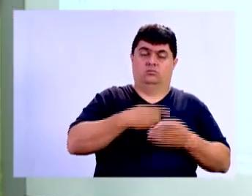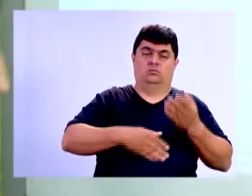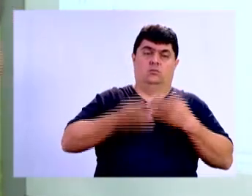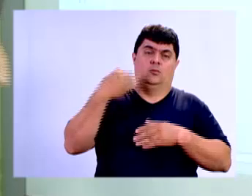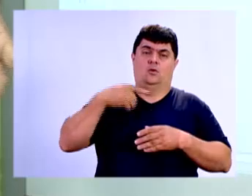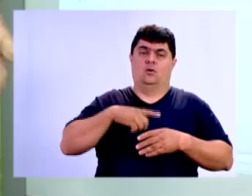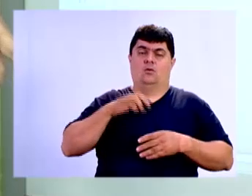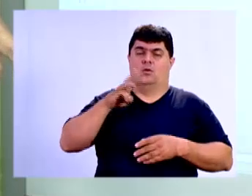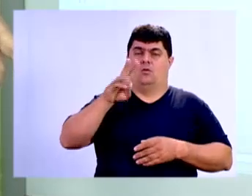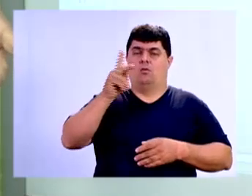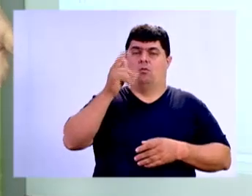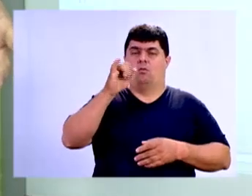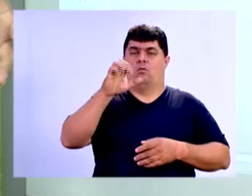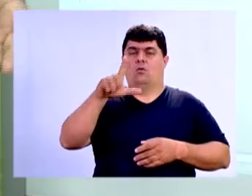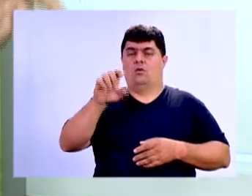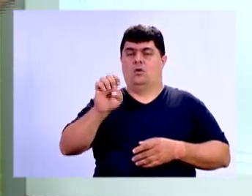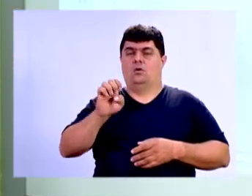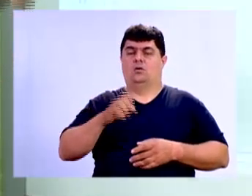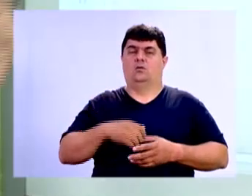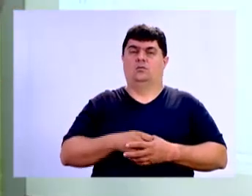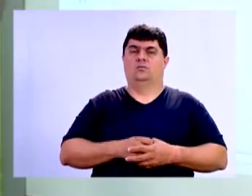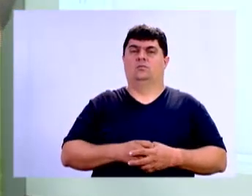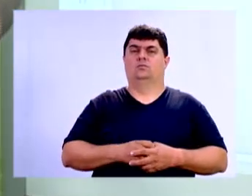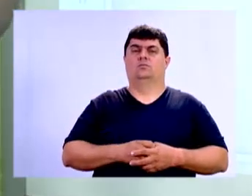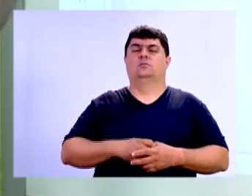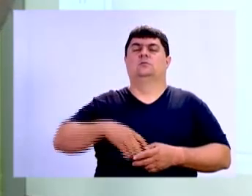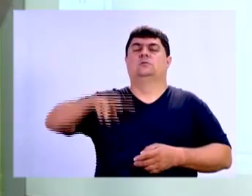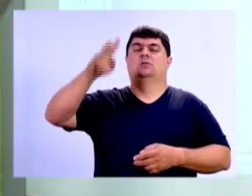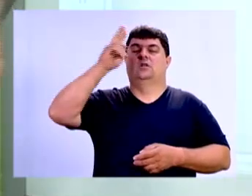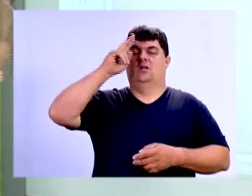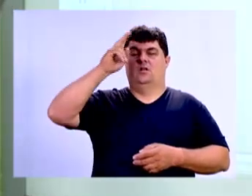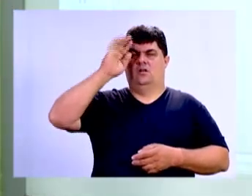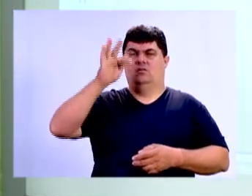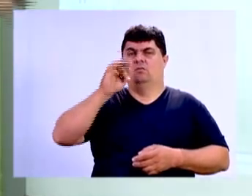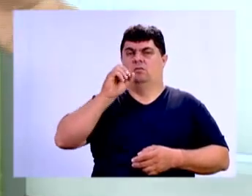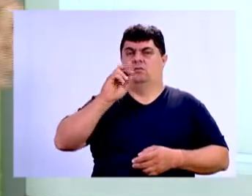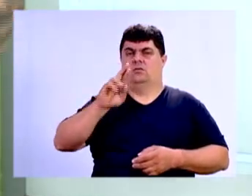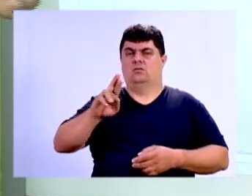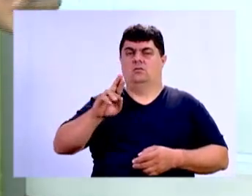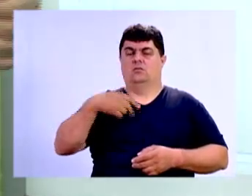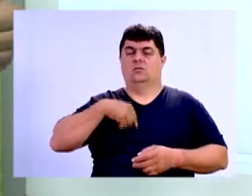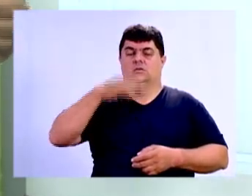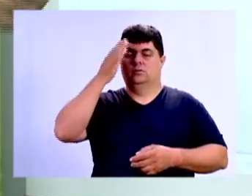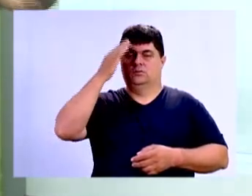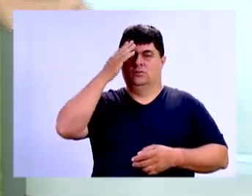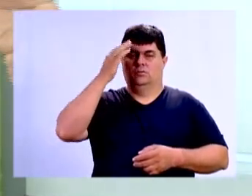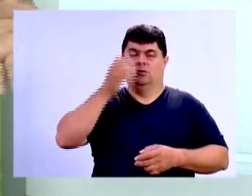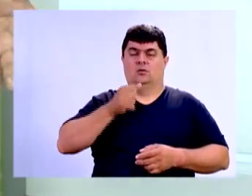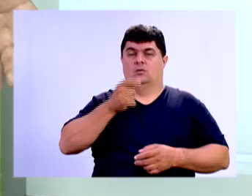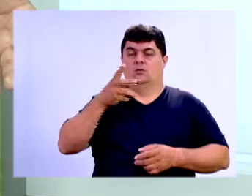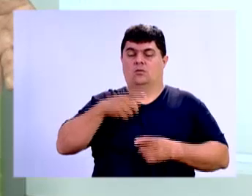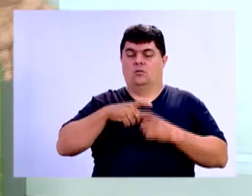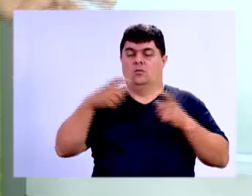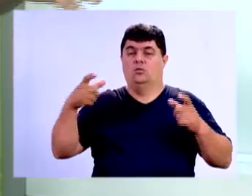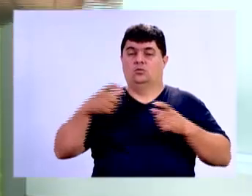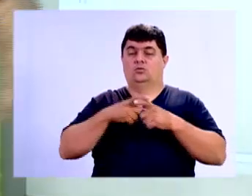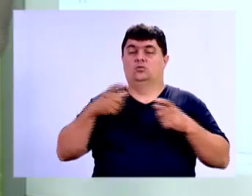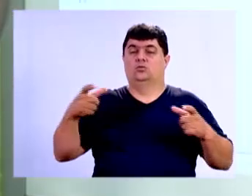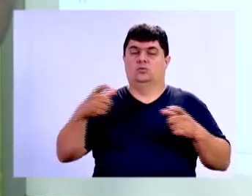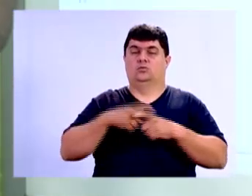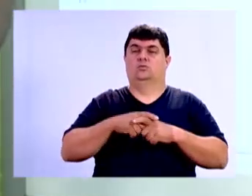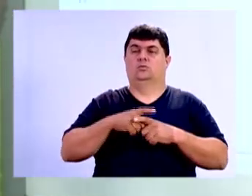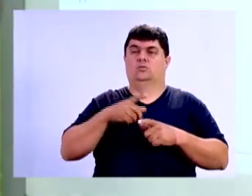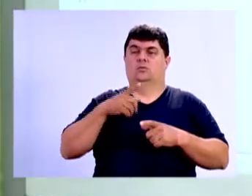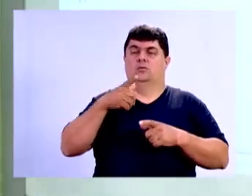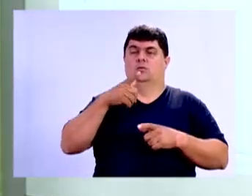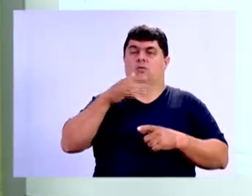while, uma outra estrutura. Lembram que um for eu preciso saber previamente o tamanho da minha lista? Então quando eu uso um